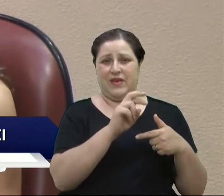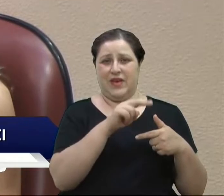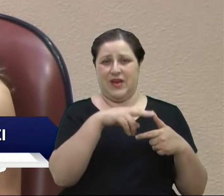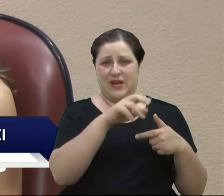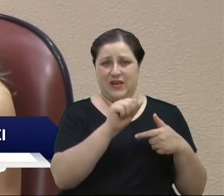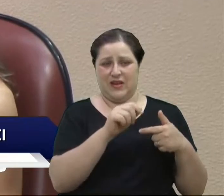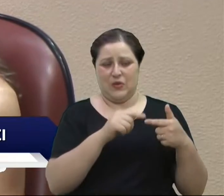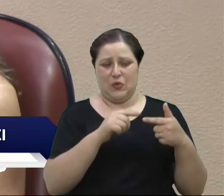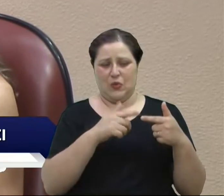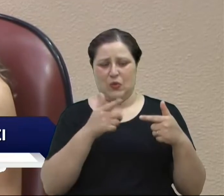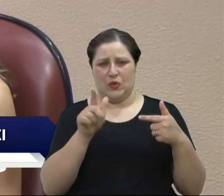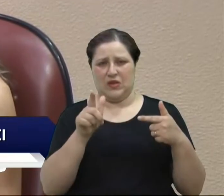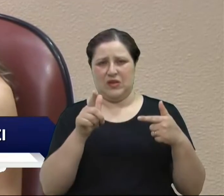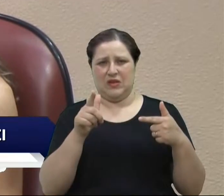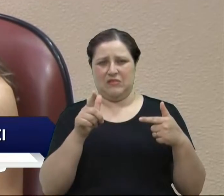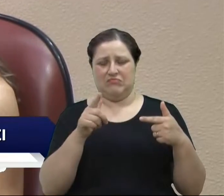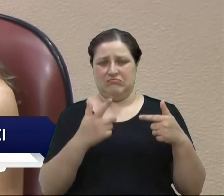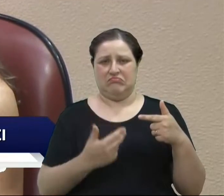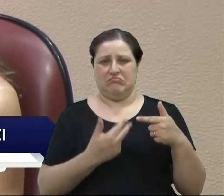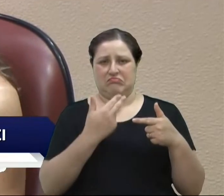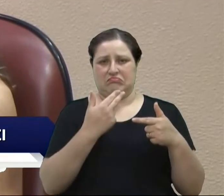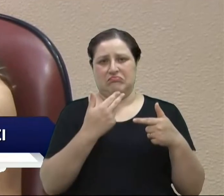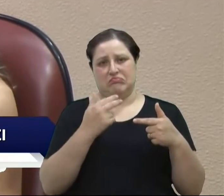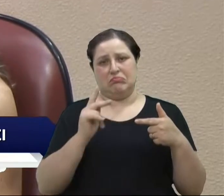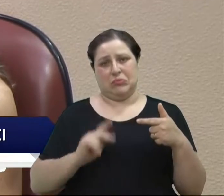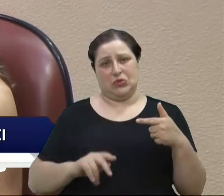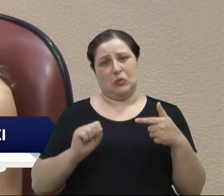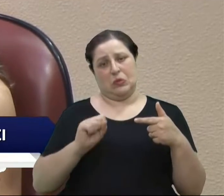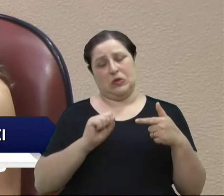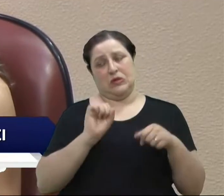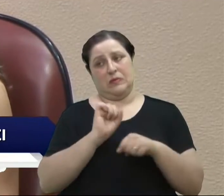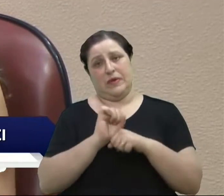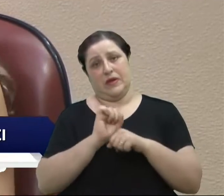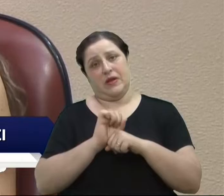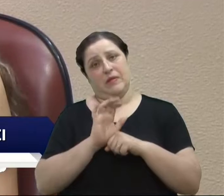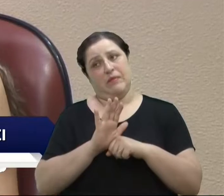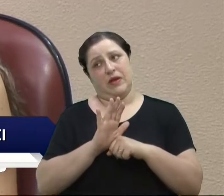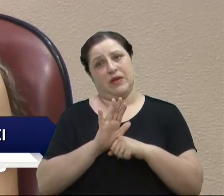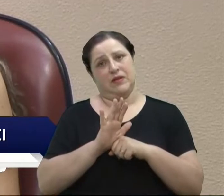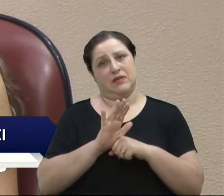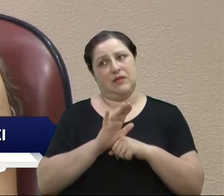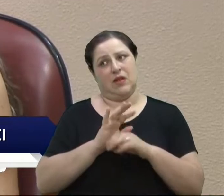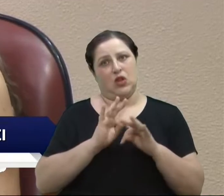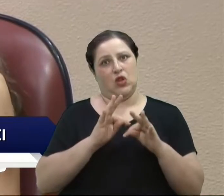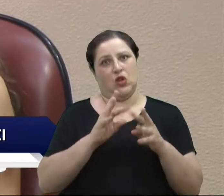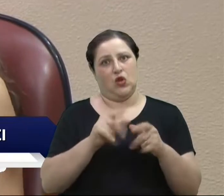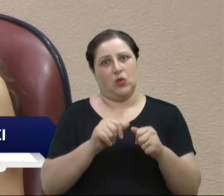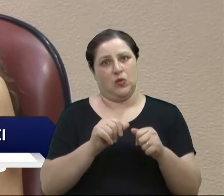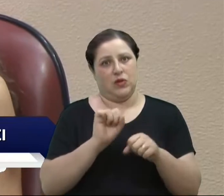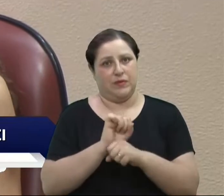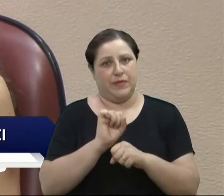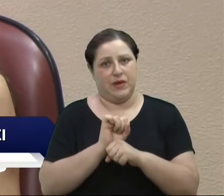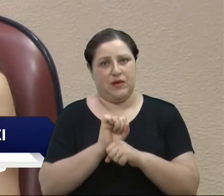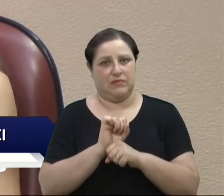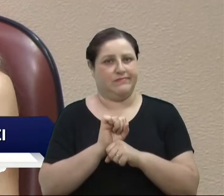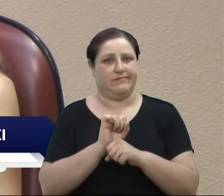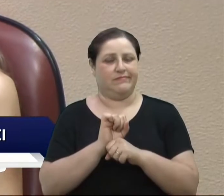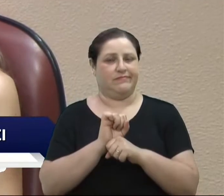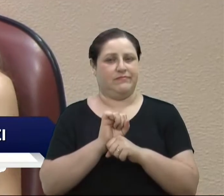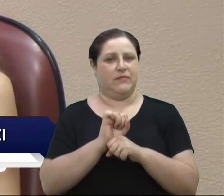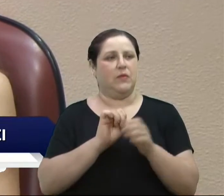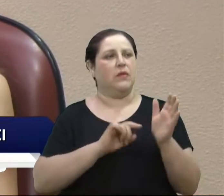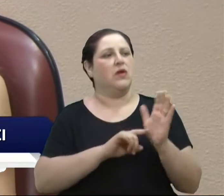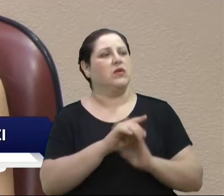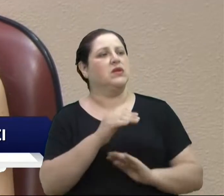Muito embora a gente saiba que esse aguardar é muito relativo. Né? Vocês podem perguntar, mas secretária,